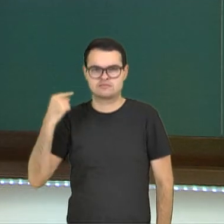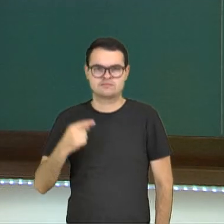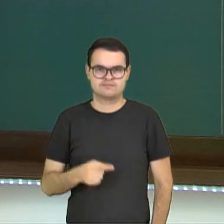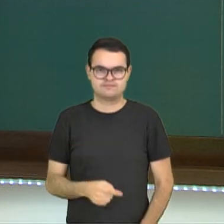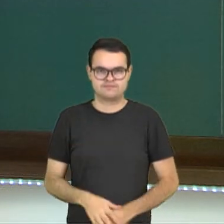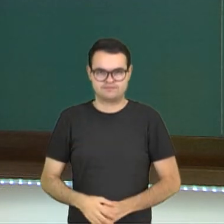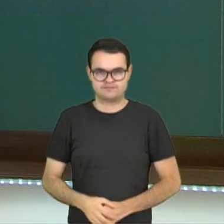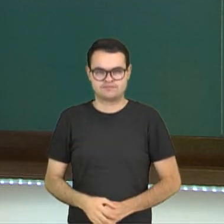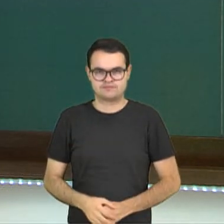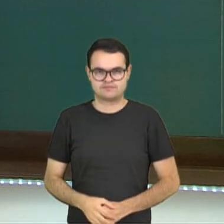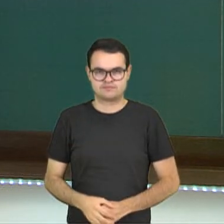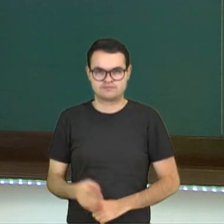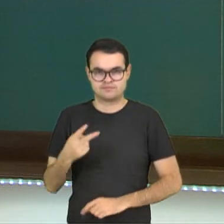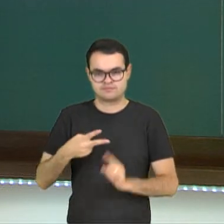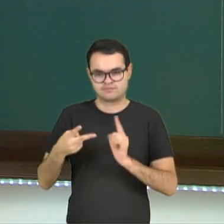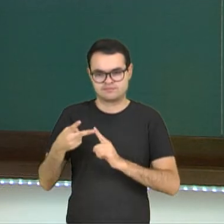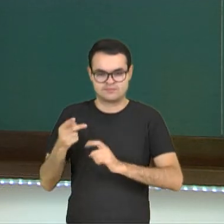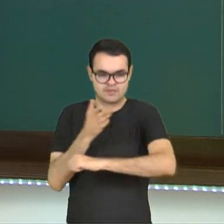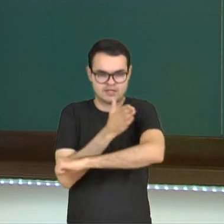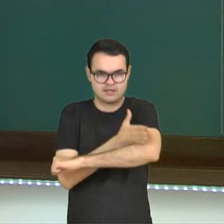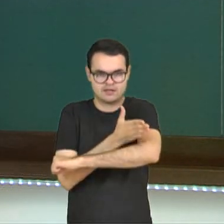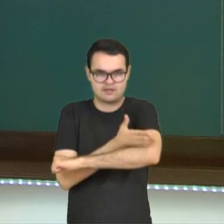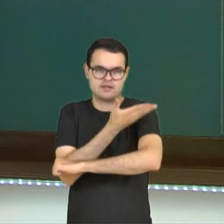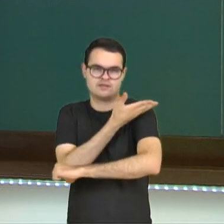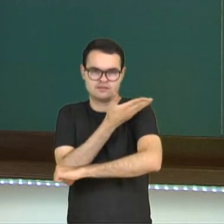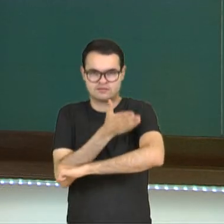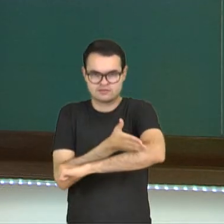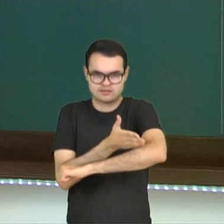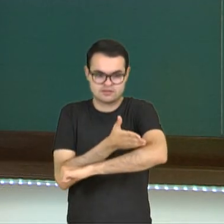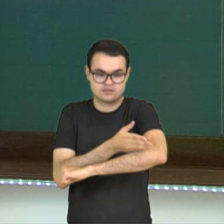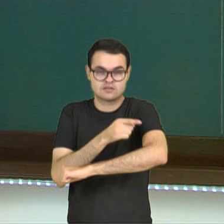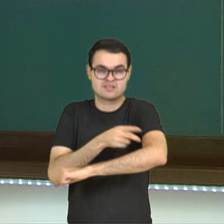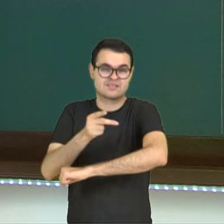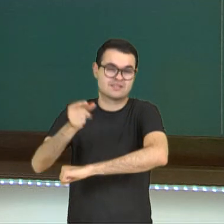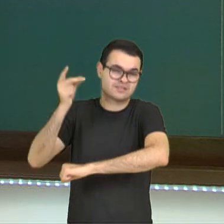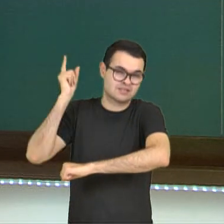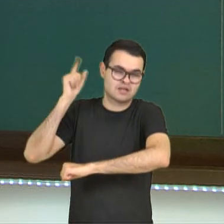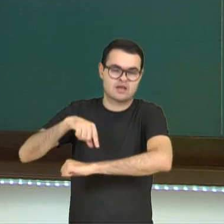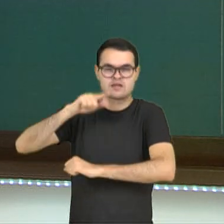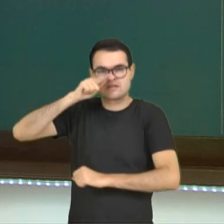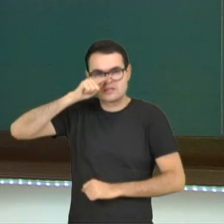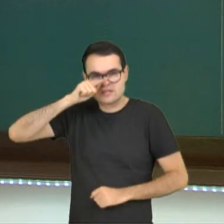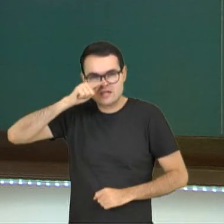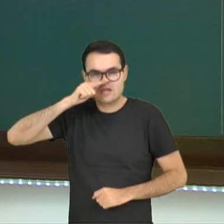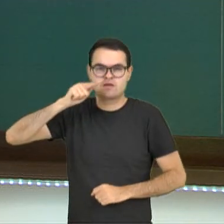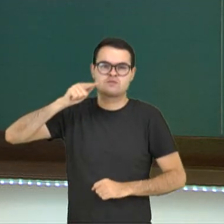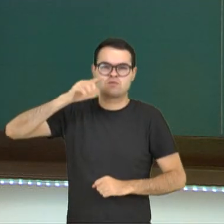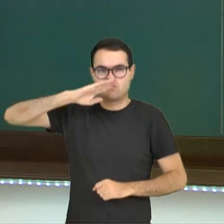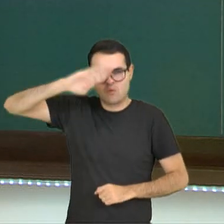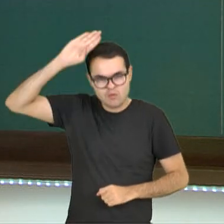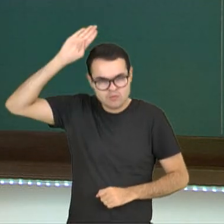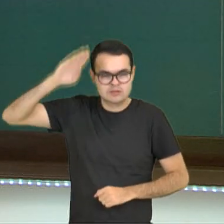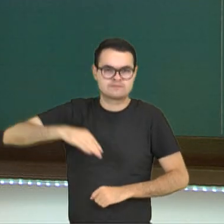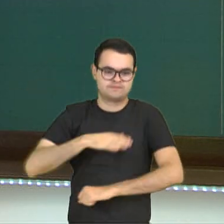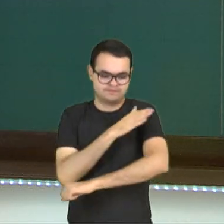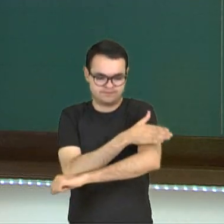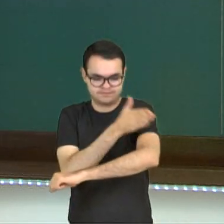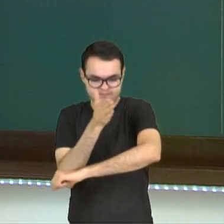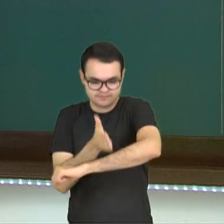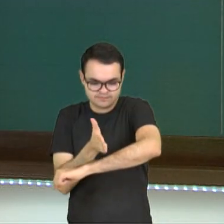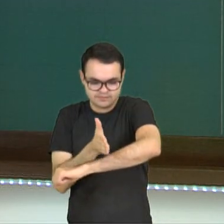que a gente fala muito em mitologia, da Roma antiga. A arte na Idade Média, que a gente fala, é uma arte